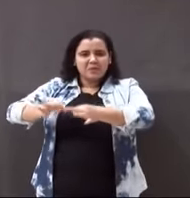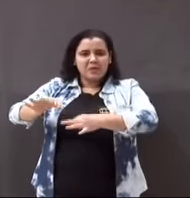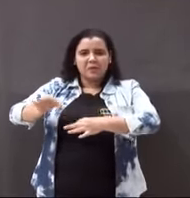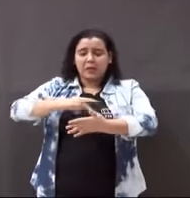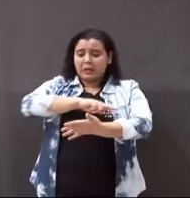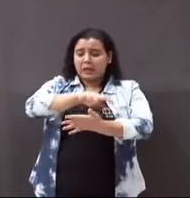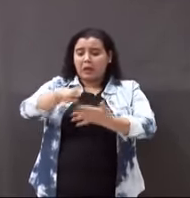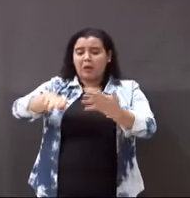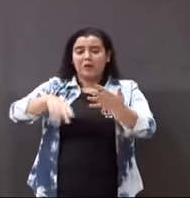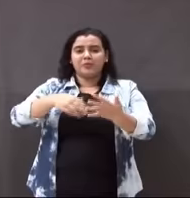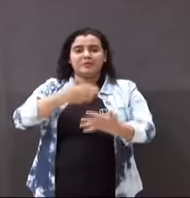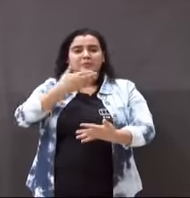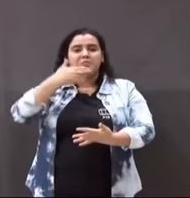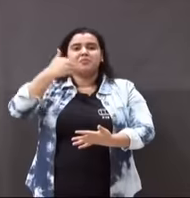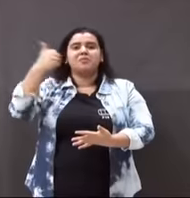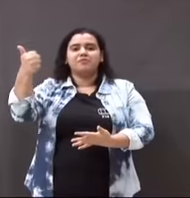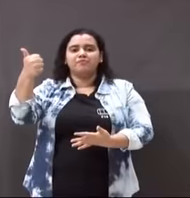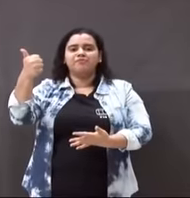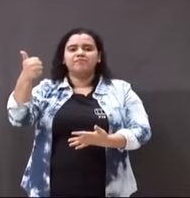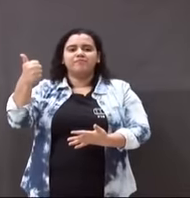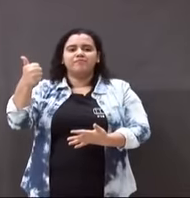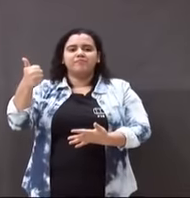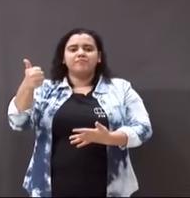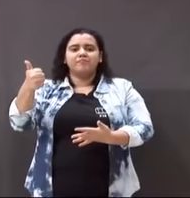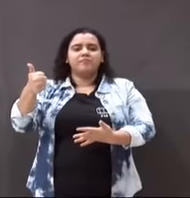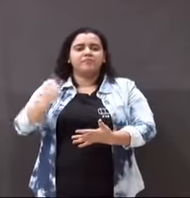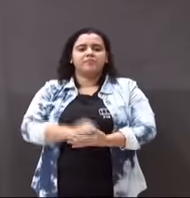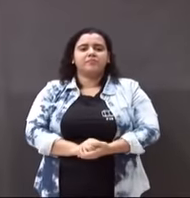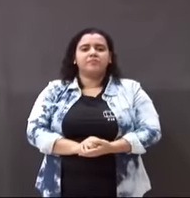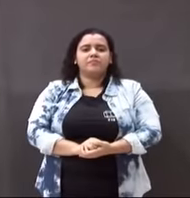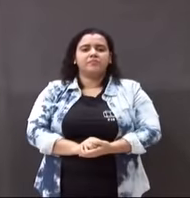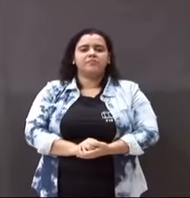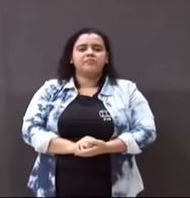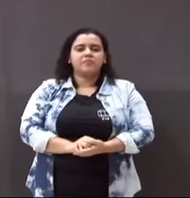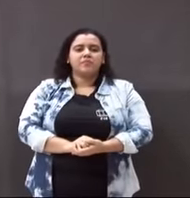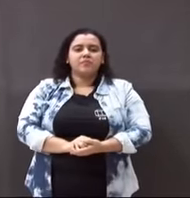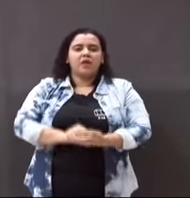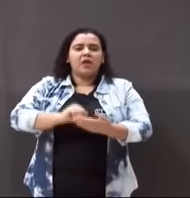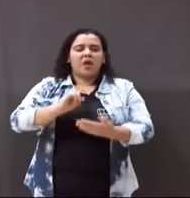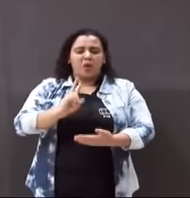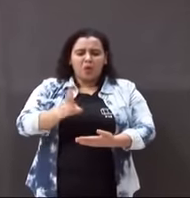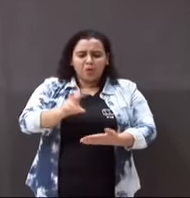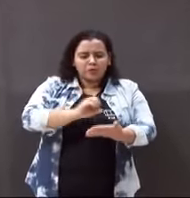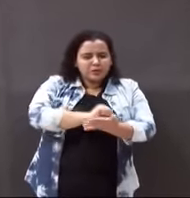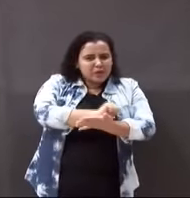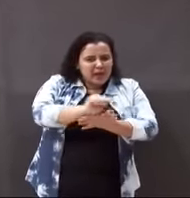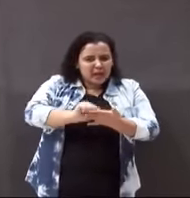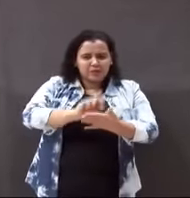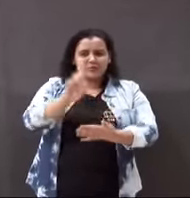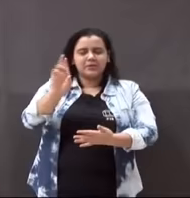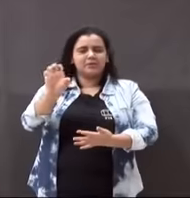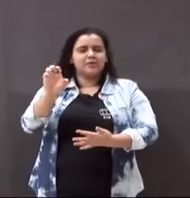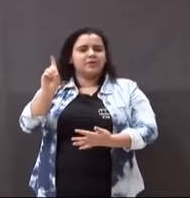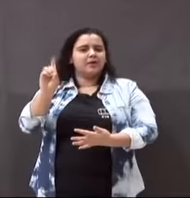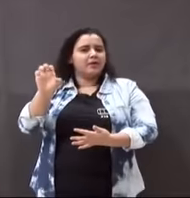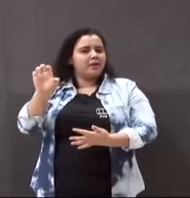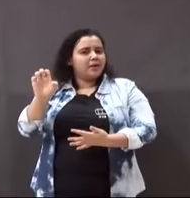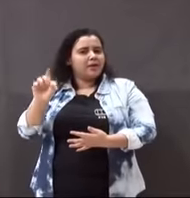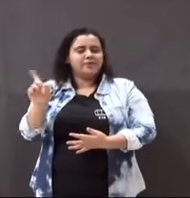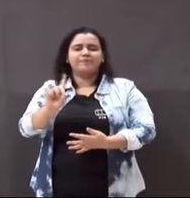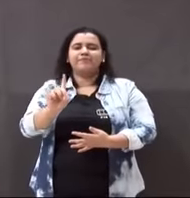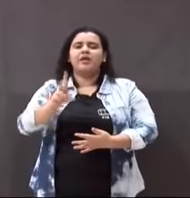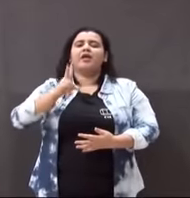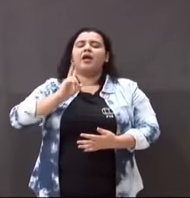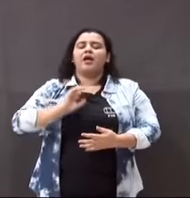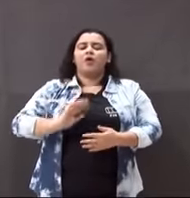Chega de lavar a rede e vamos contar peixe. Chega de lavar a rede e vamos